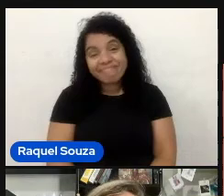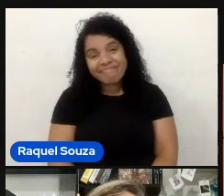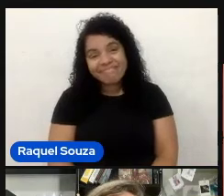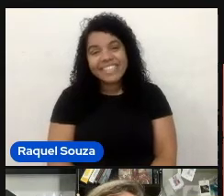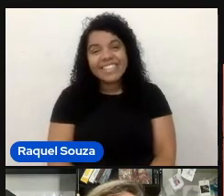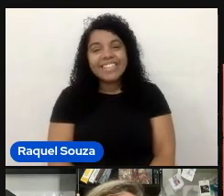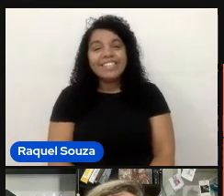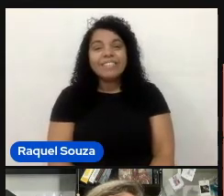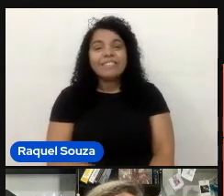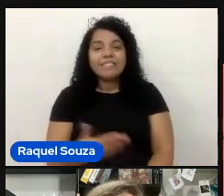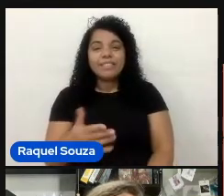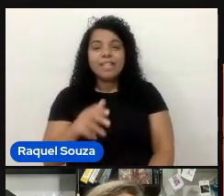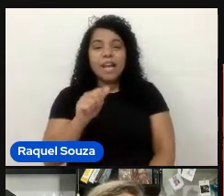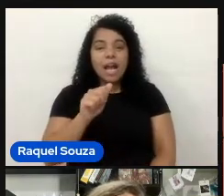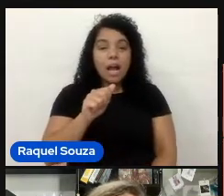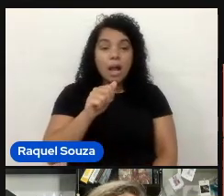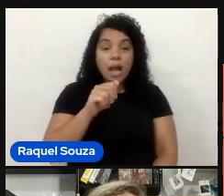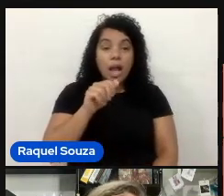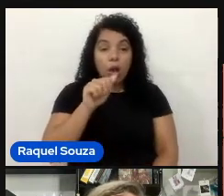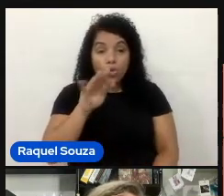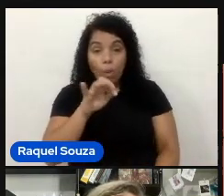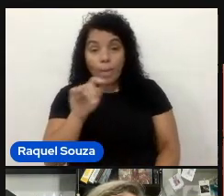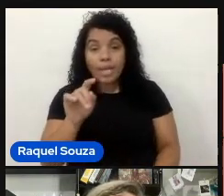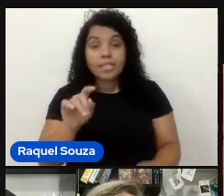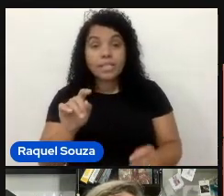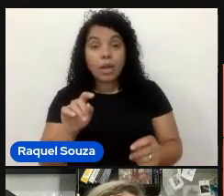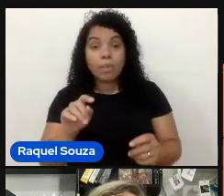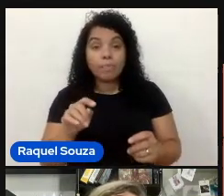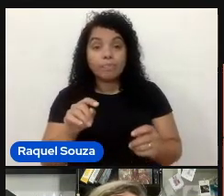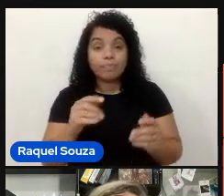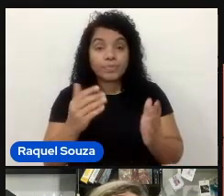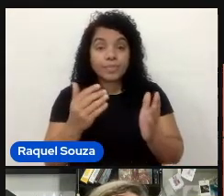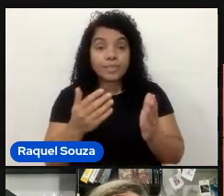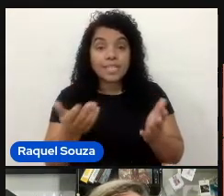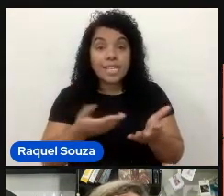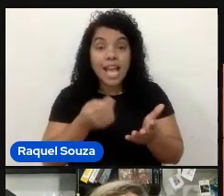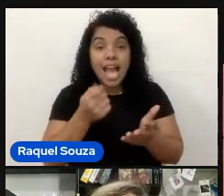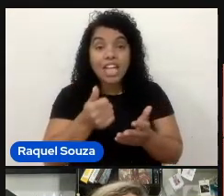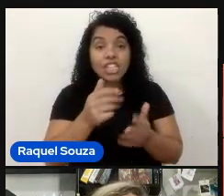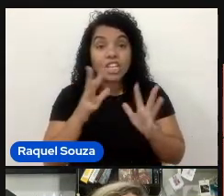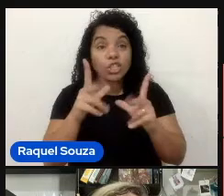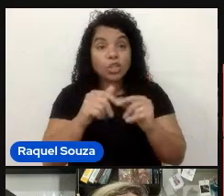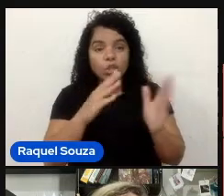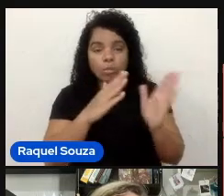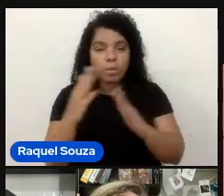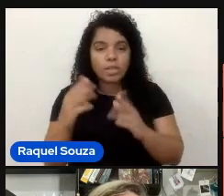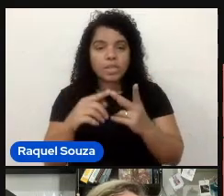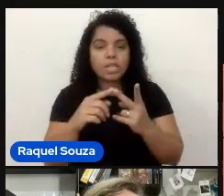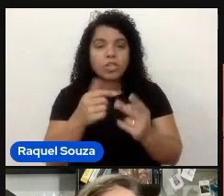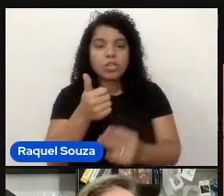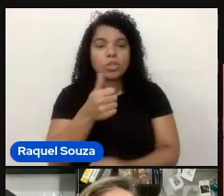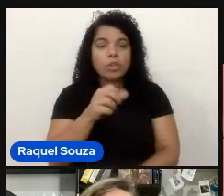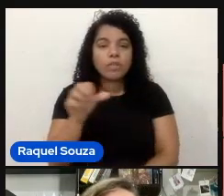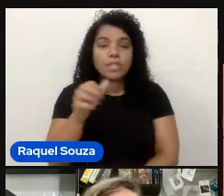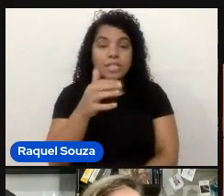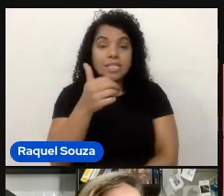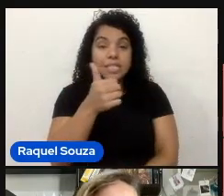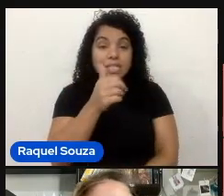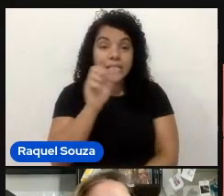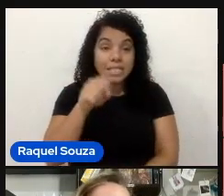Automação agiliza todo o processo. 93 votos que sim, 30 votos que não, 14 que